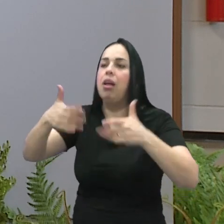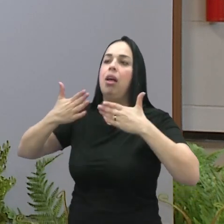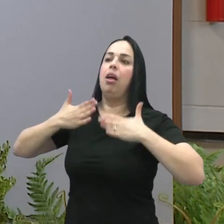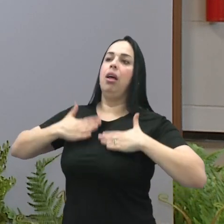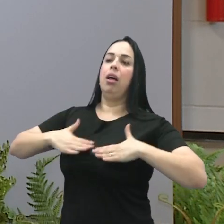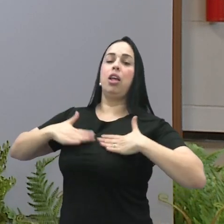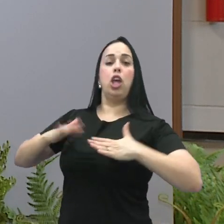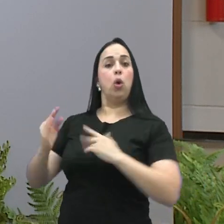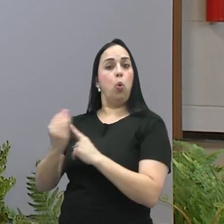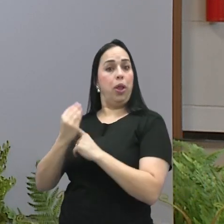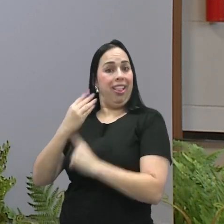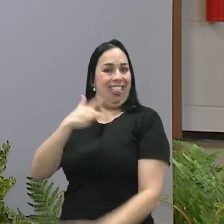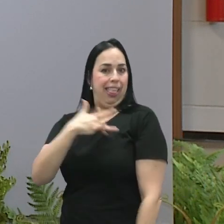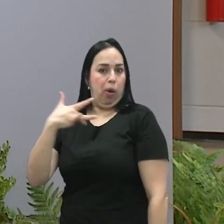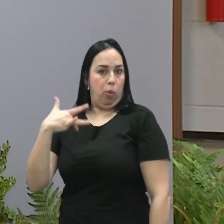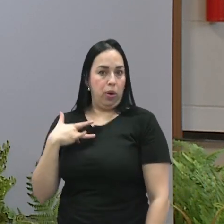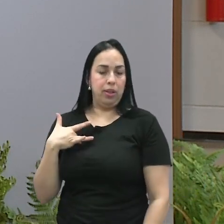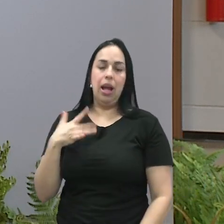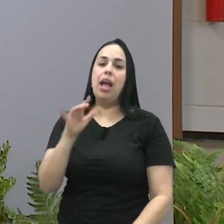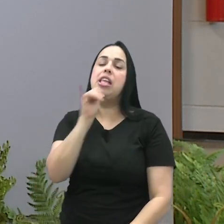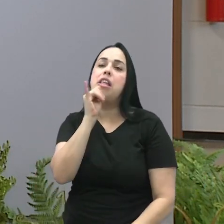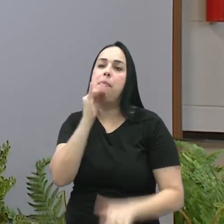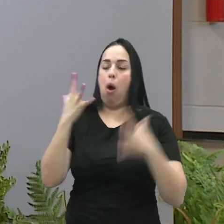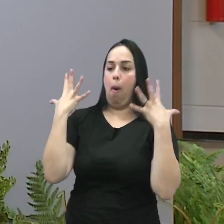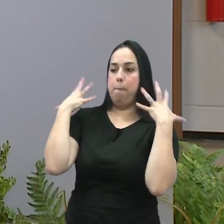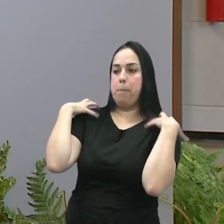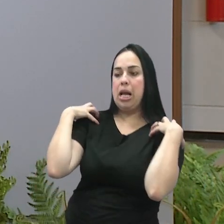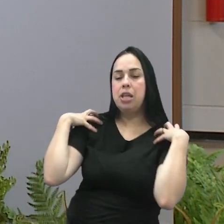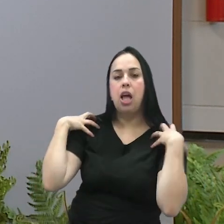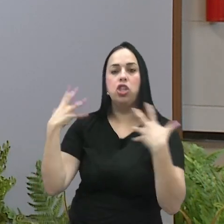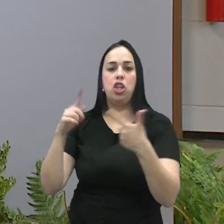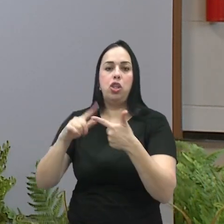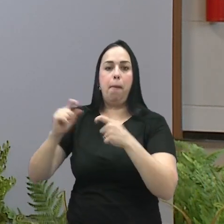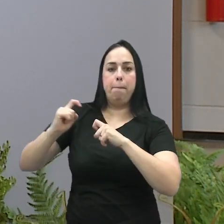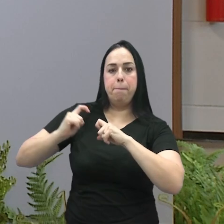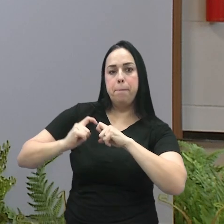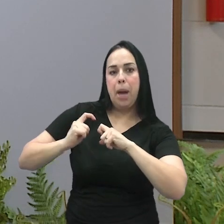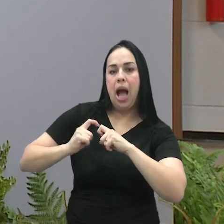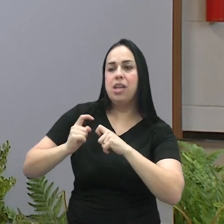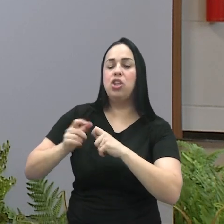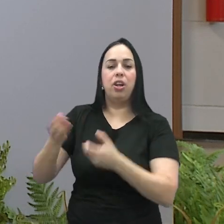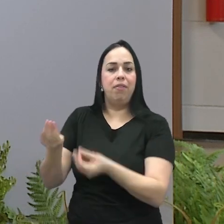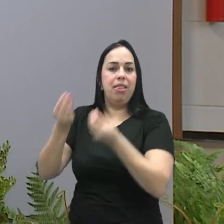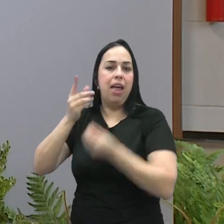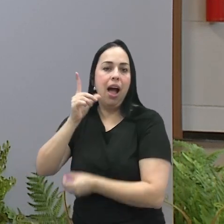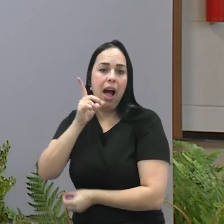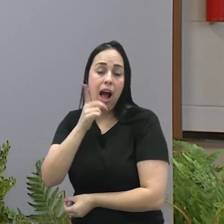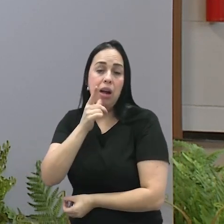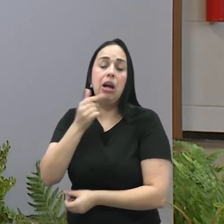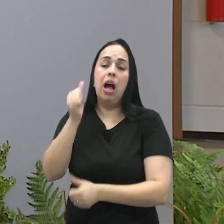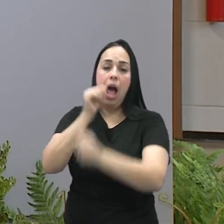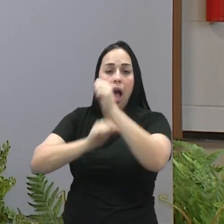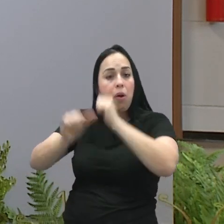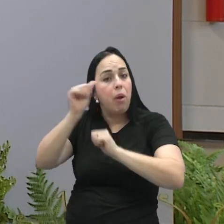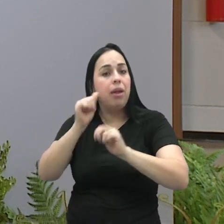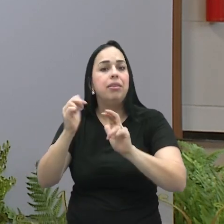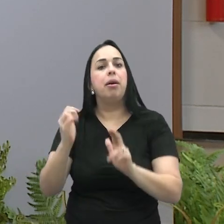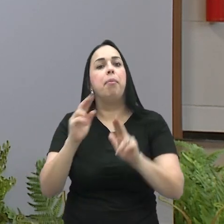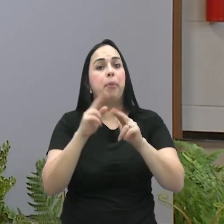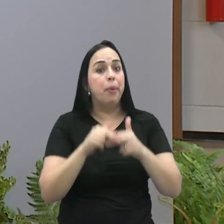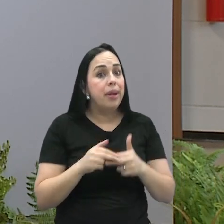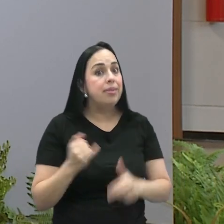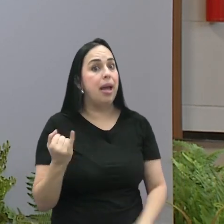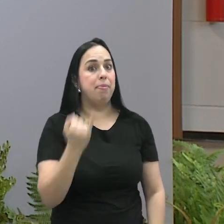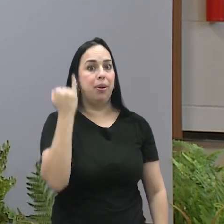da saúde dele, né? Então, é um massagista, é um médico que vai cuidar da hidratação. Então, é importante a gente notar que